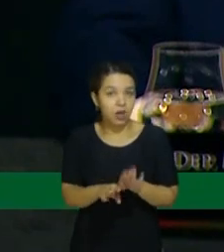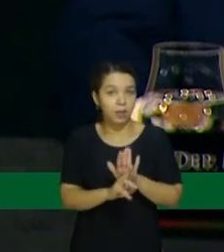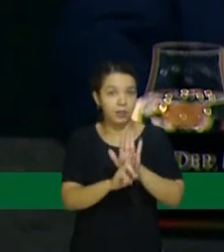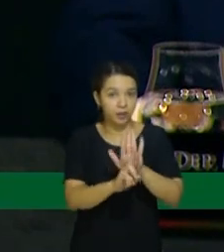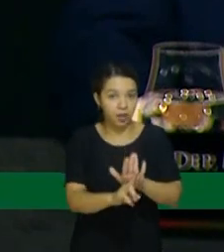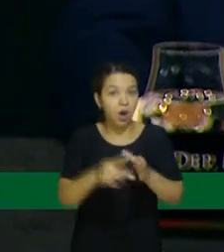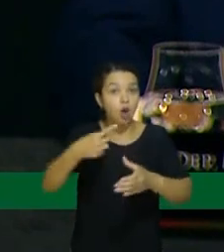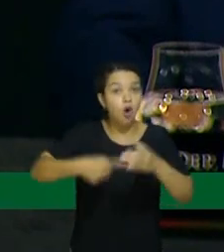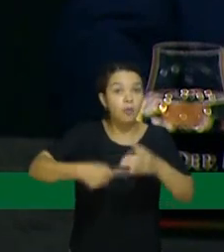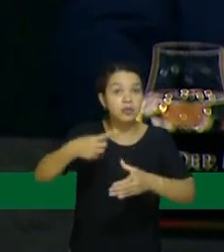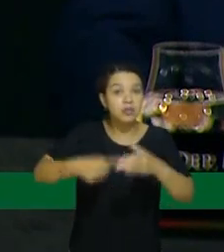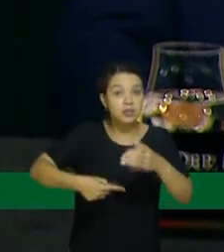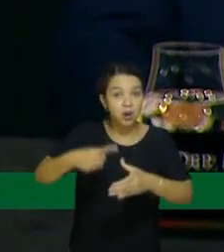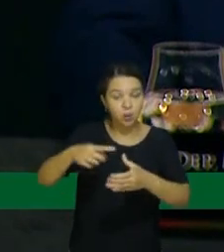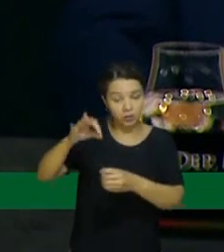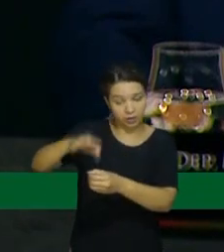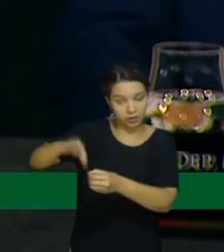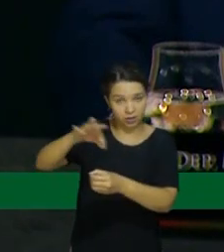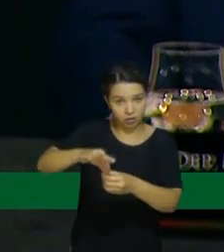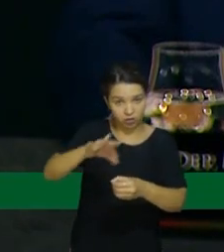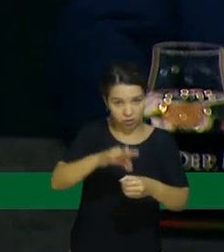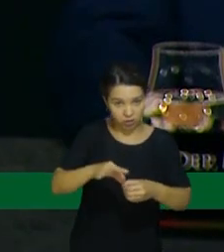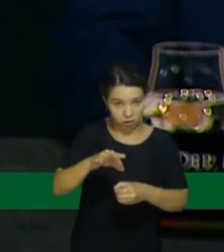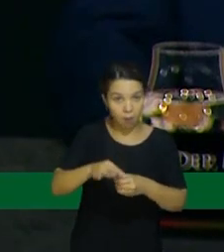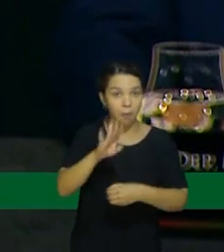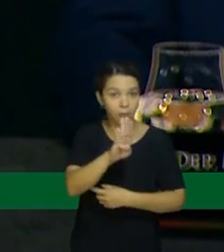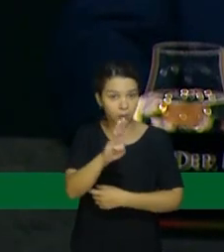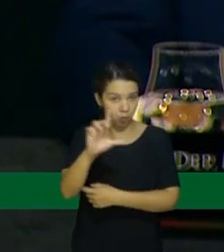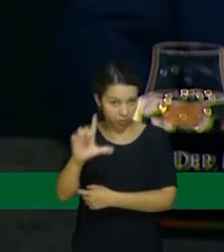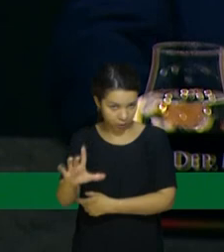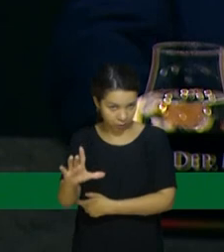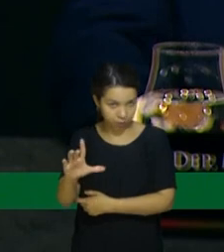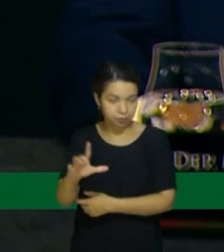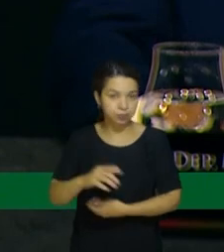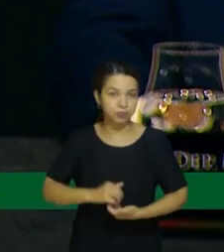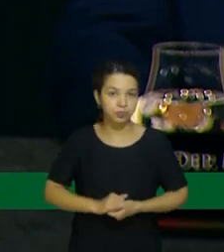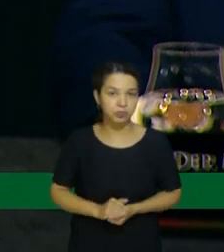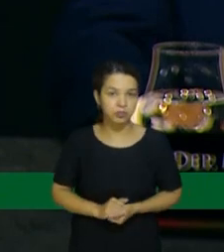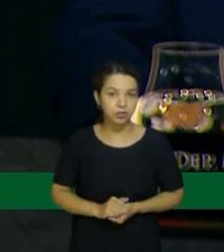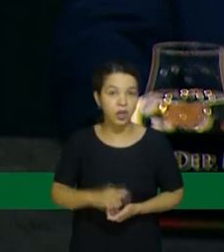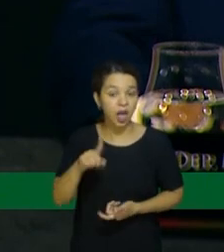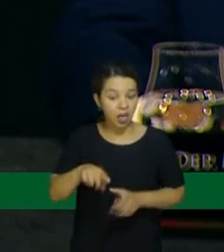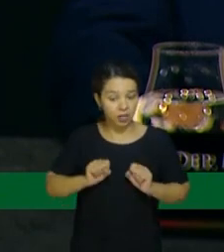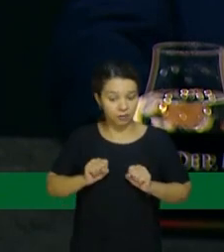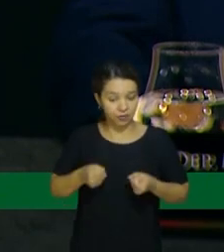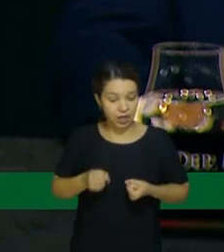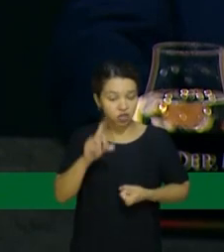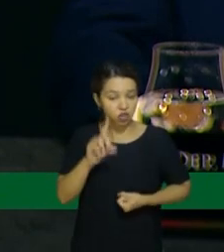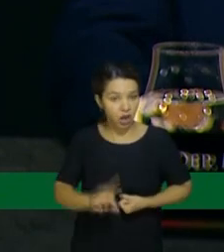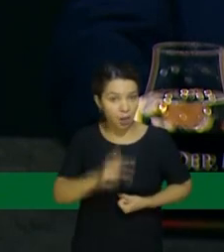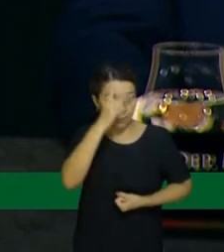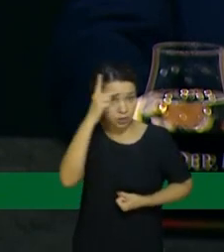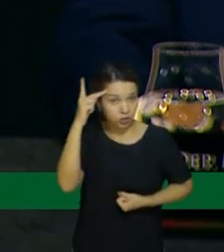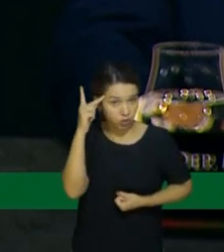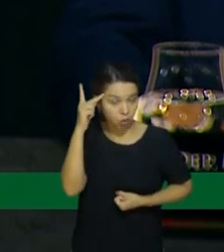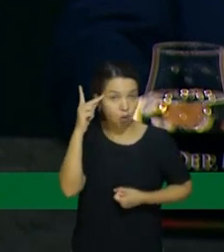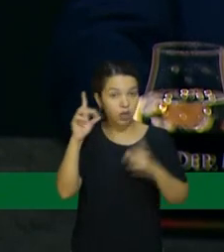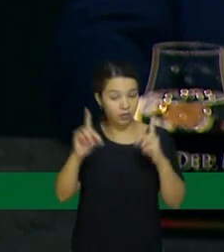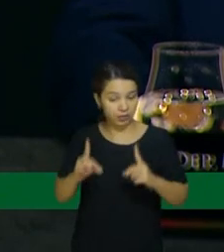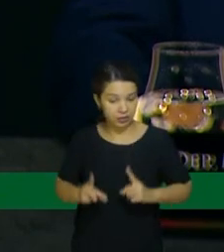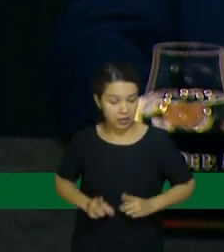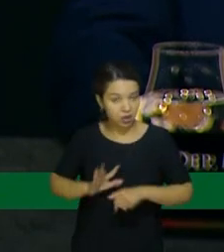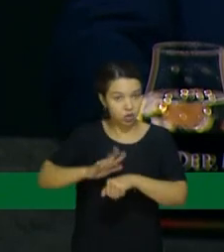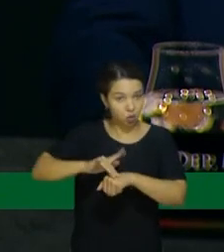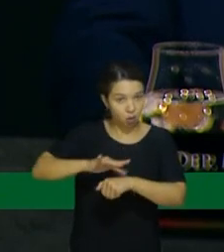das das entidades de Blumenal que é a defesa e direito das pessoas com deficiência e patologia do Vale do